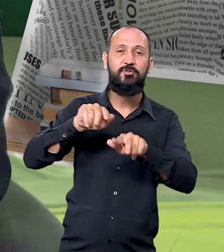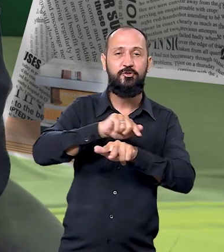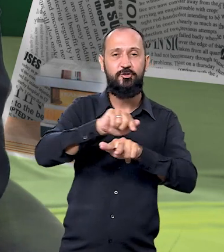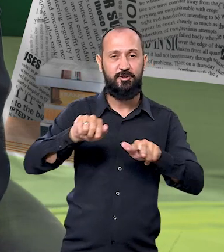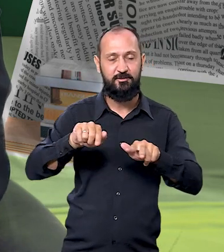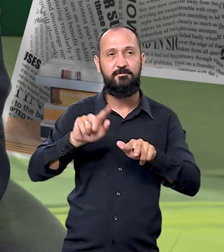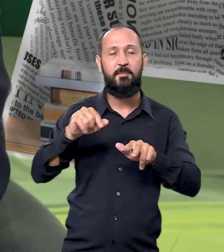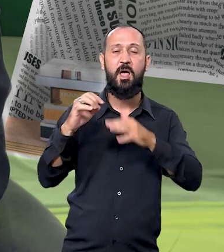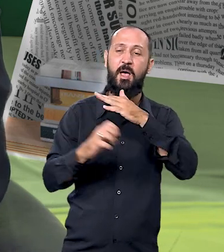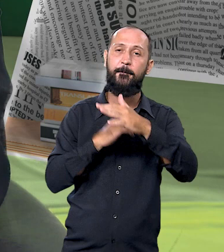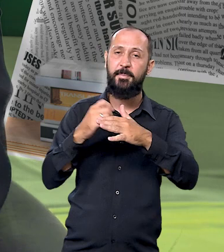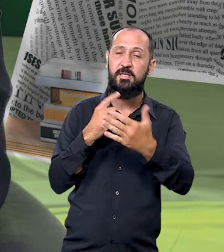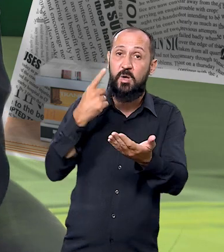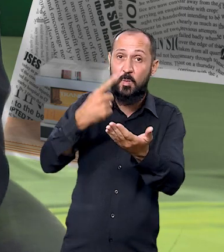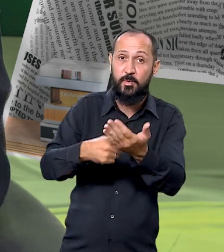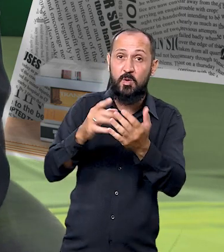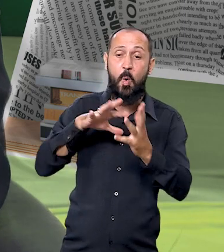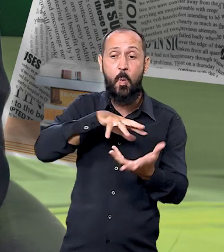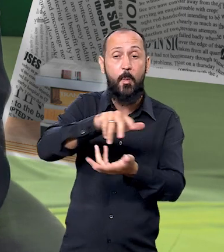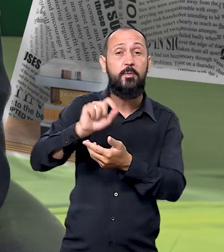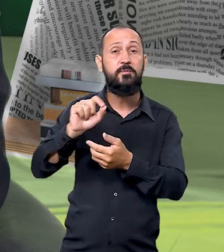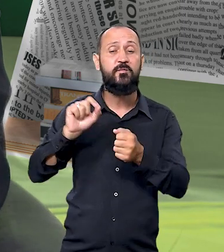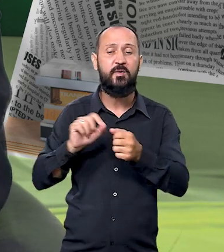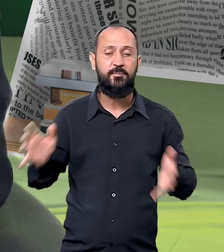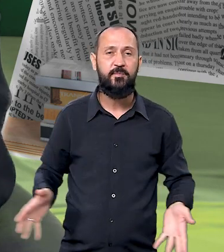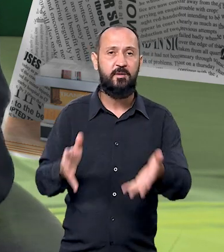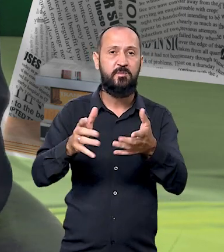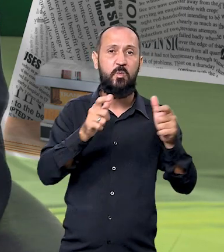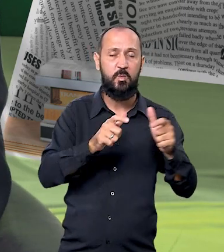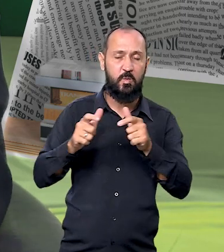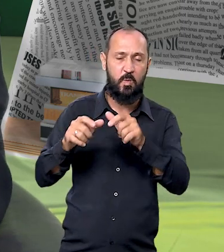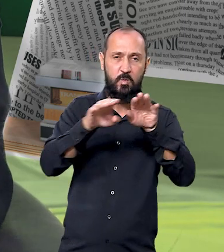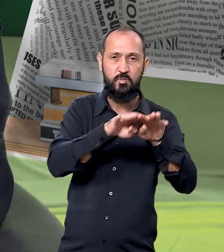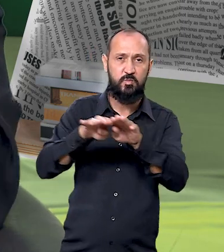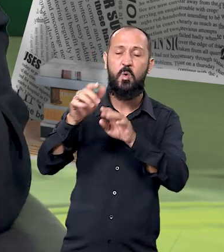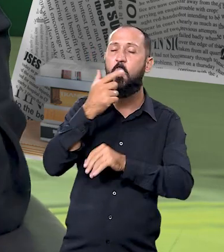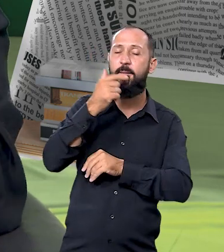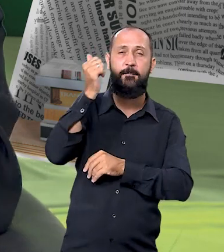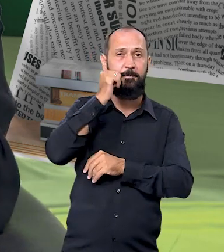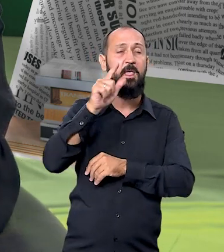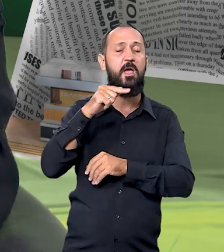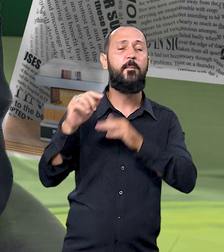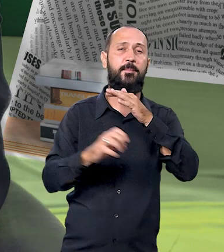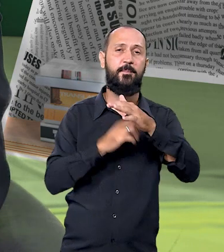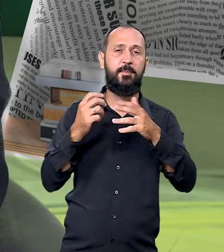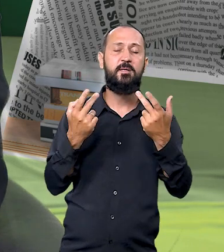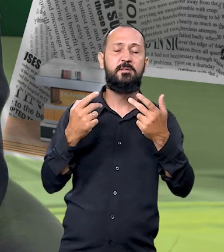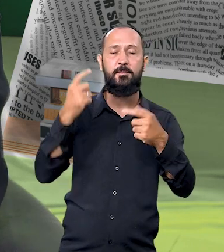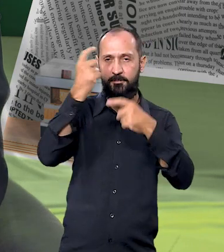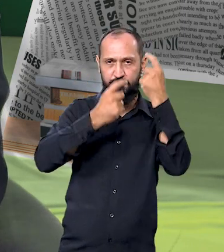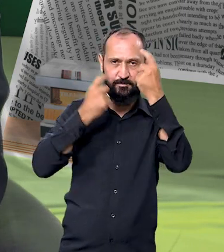gênero. Então, uma empresa comprometida a nível mundial com a promoção da igualdade de gênero entre homens e mulheres é uma